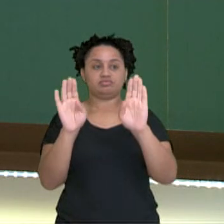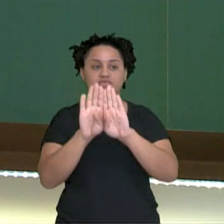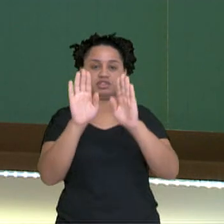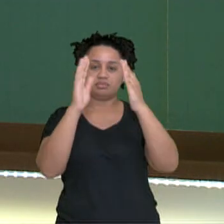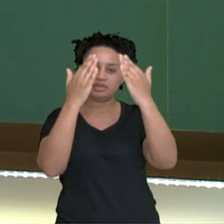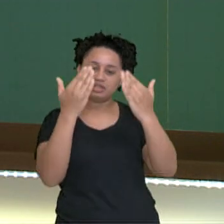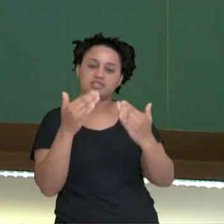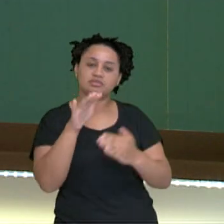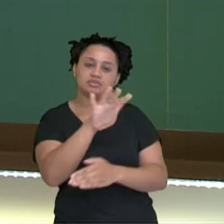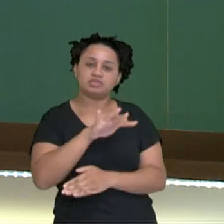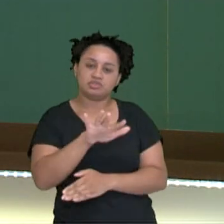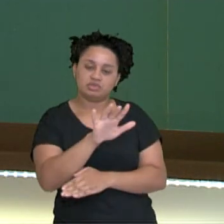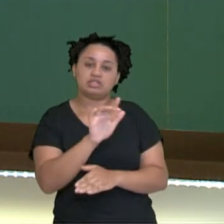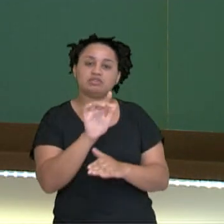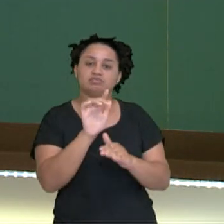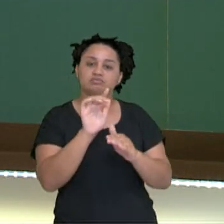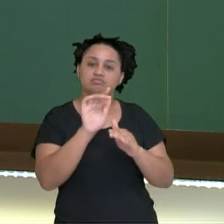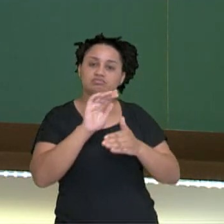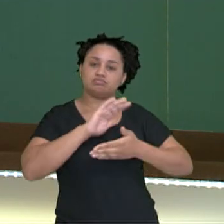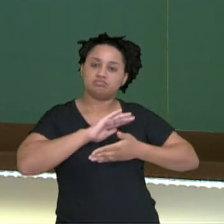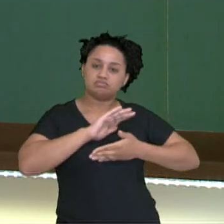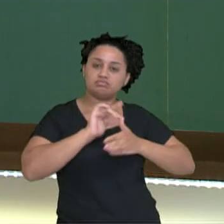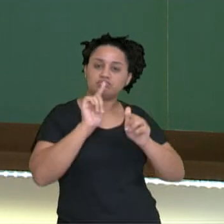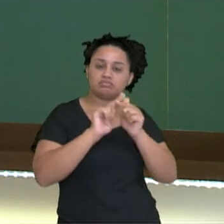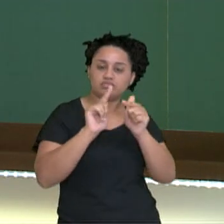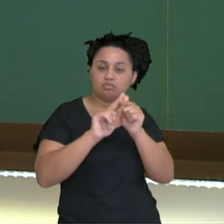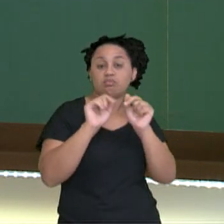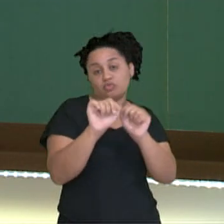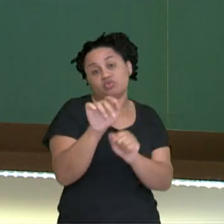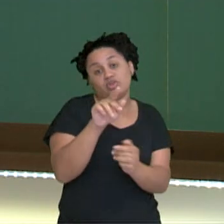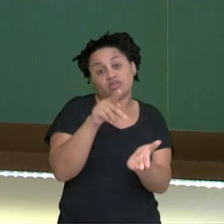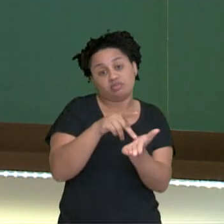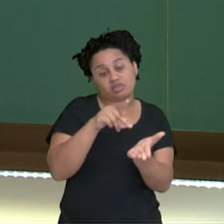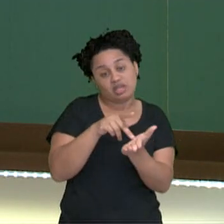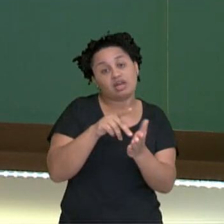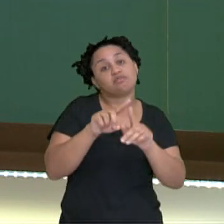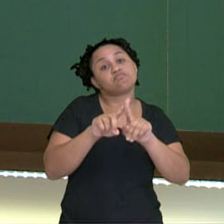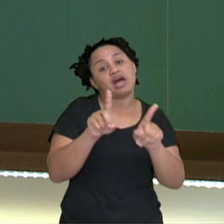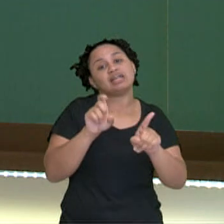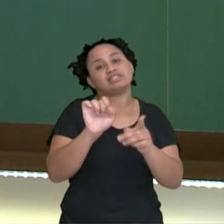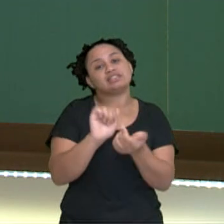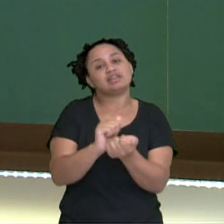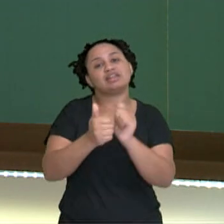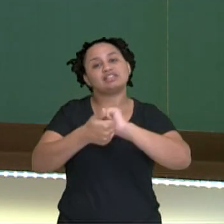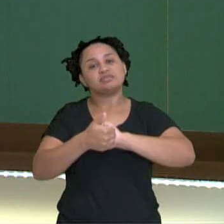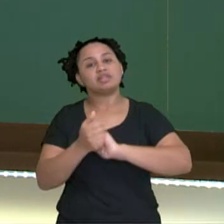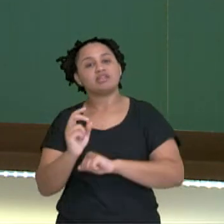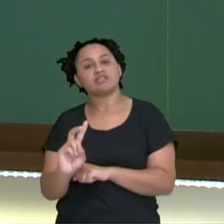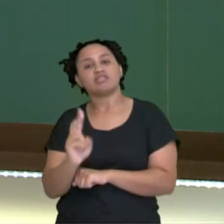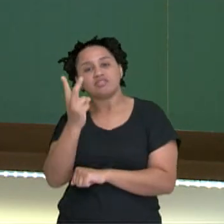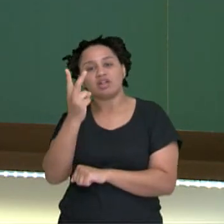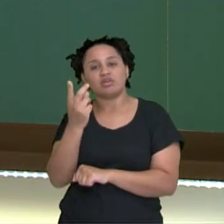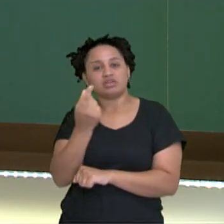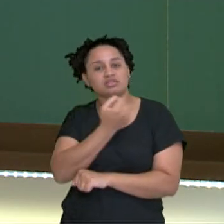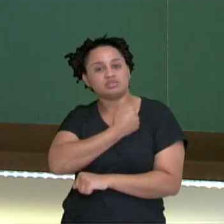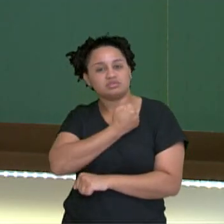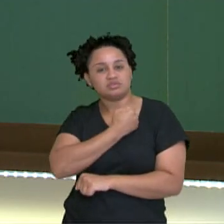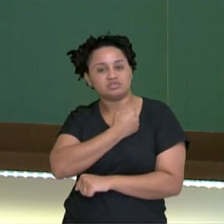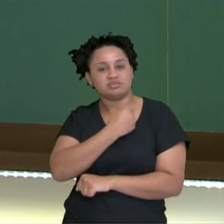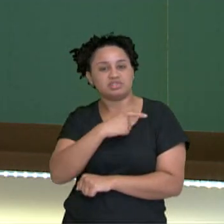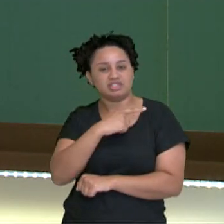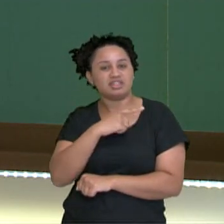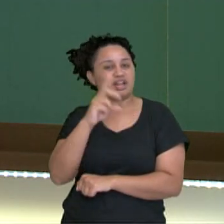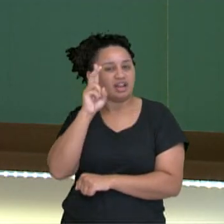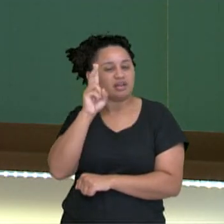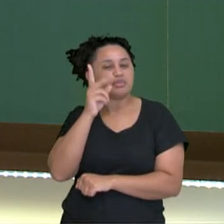ali uma situação problema, que poderia ser uma situação real, desde que fossem adaptados os valores cobrados lá na taxa da